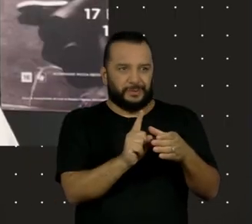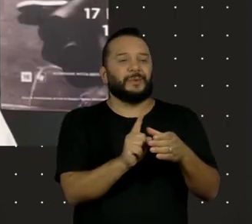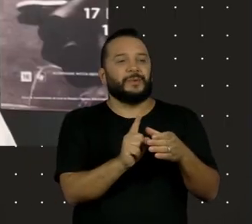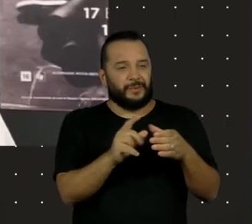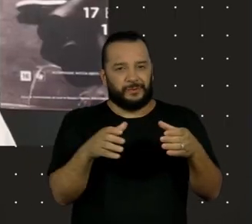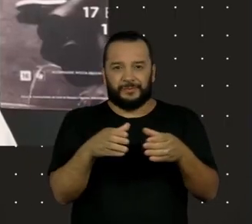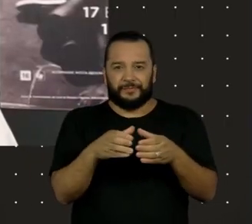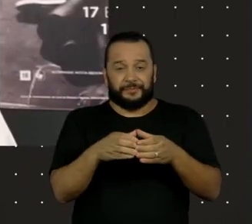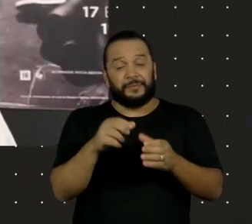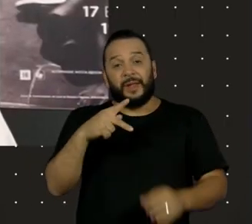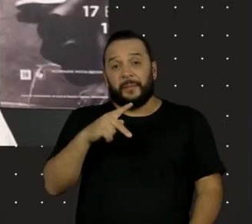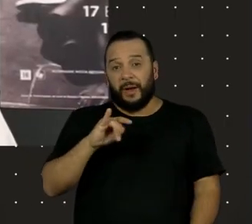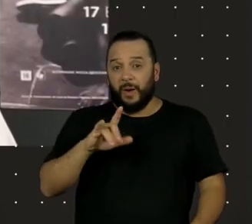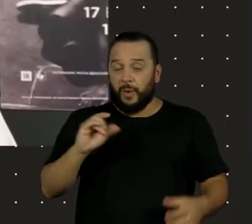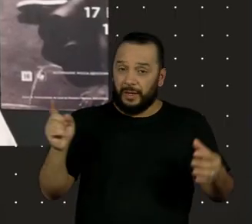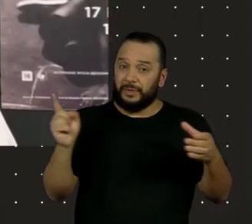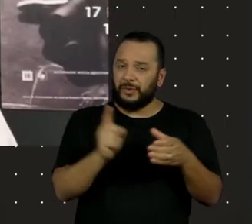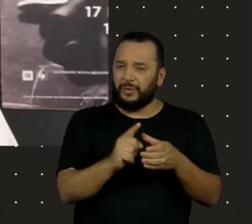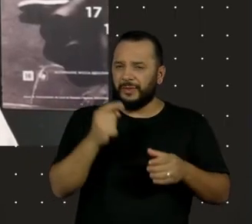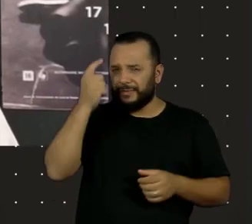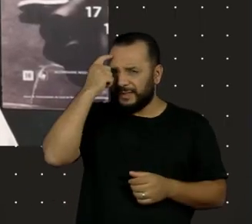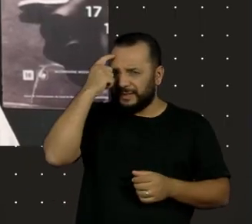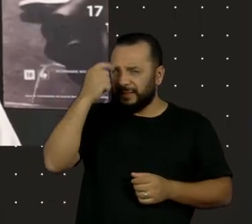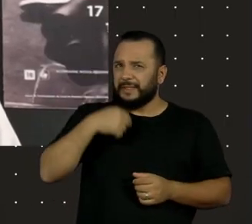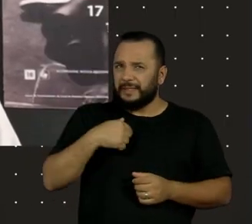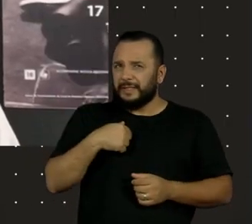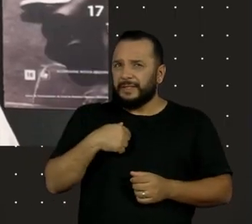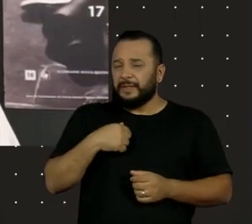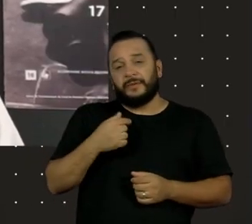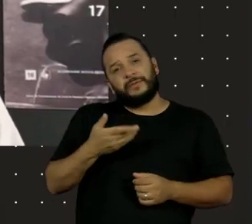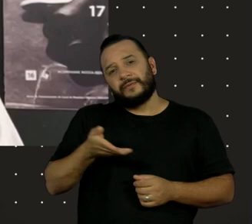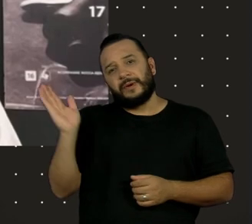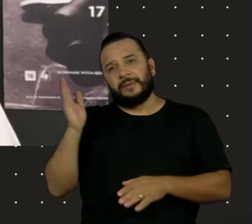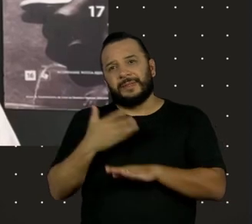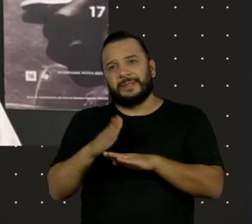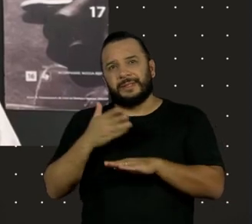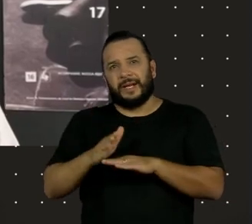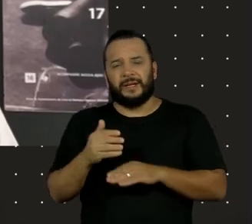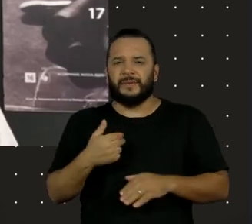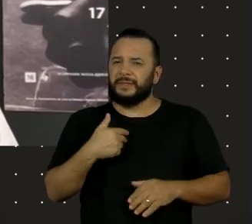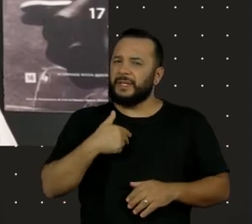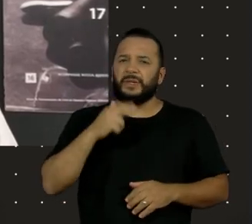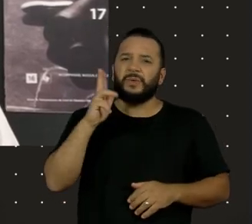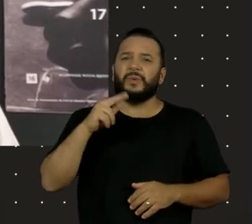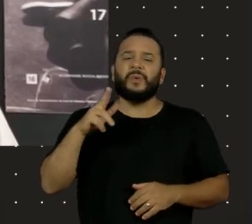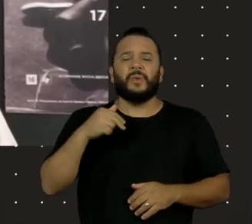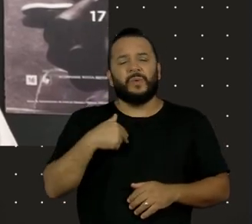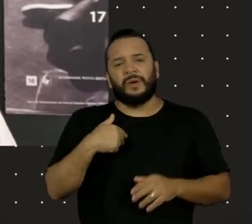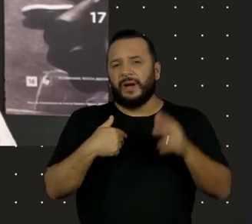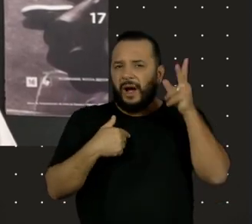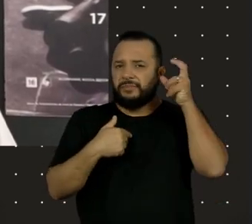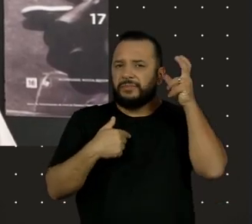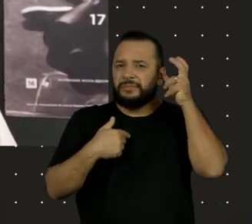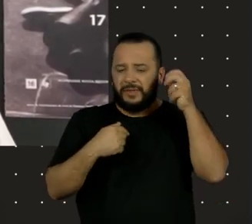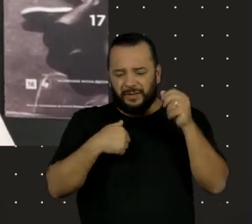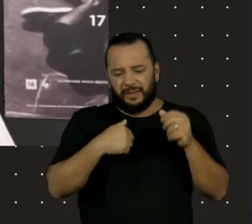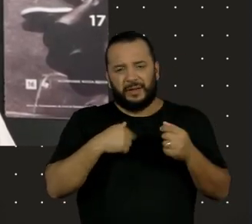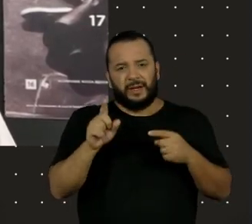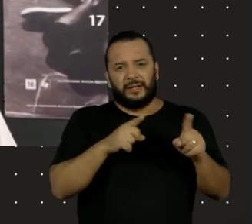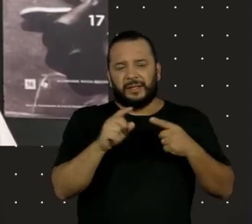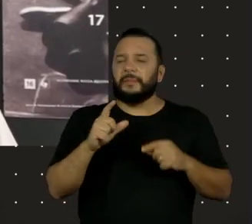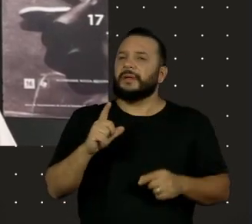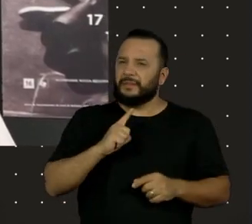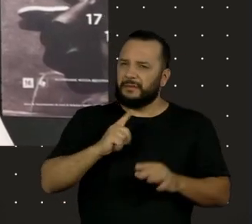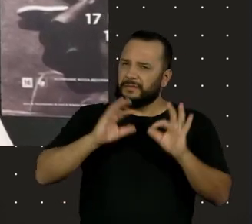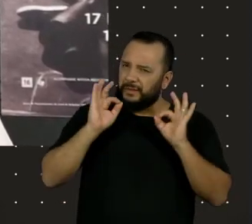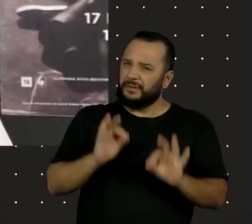que a Paula entrou e eu falei assim tipo vamos pro ensaiar falou mas você nunca me ouviu cantar eu falei mas eu tenho certeza que você canta